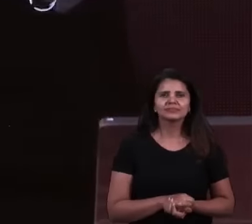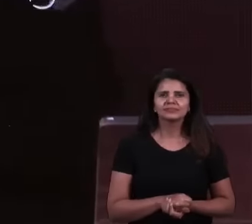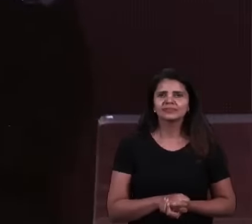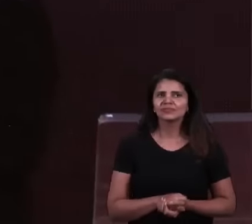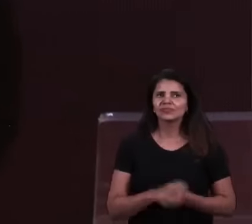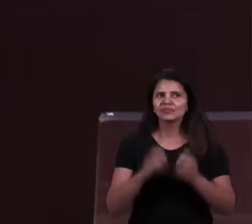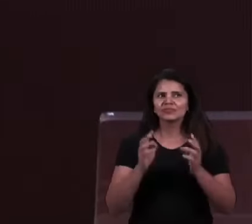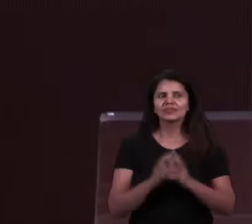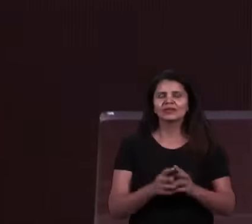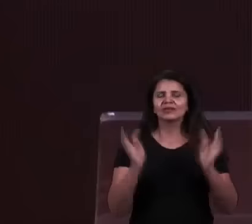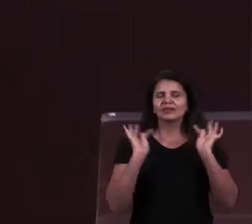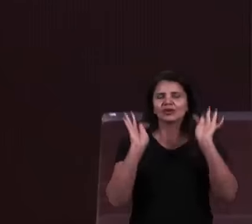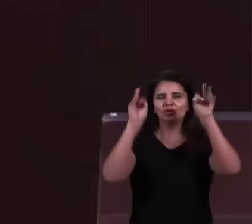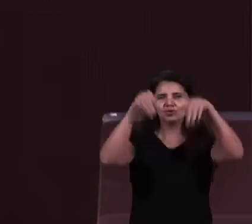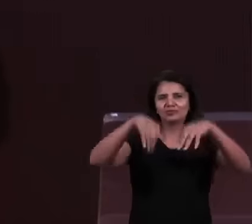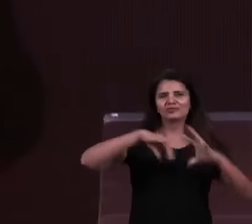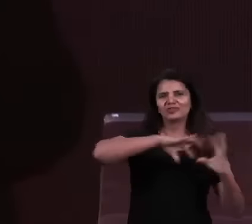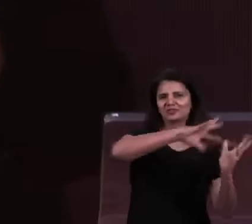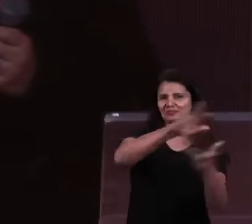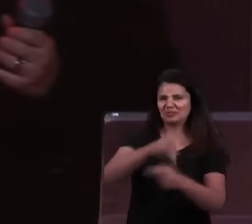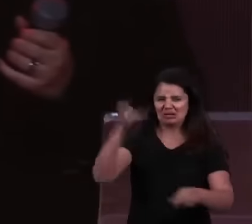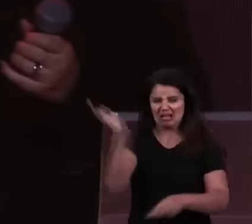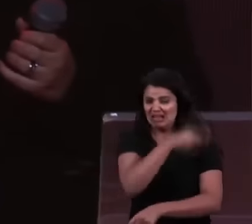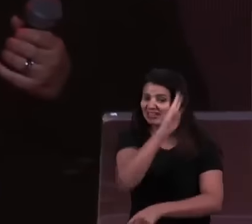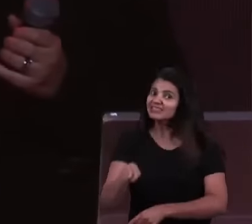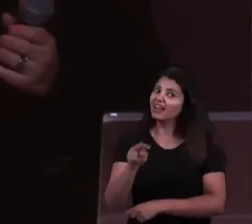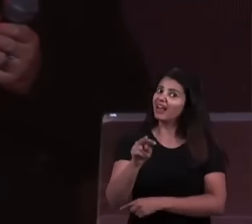O fim do mundo está cancelado, Fátima.